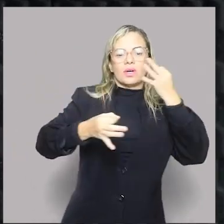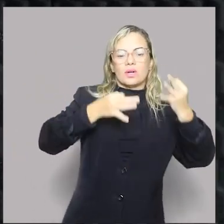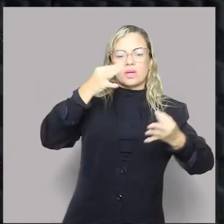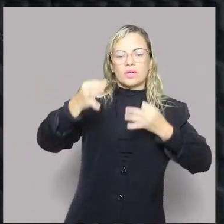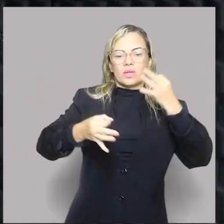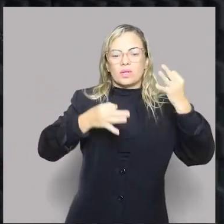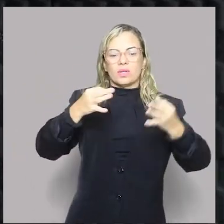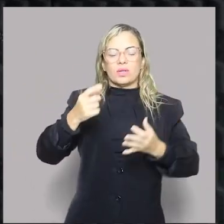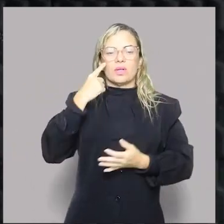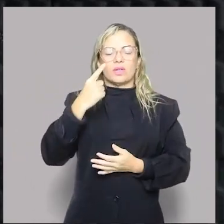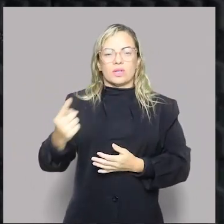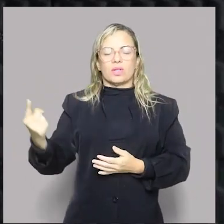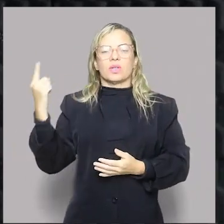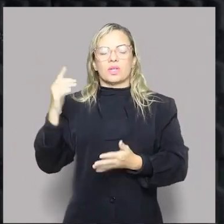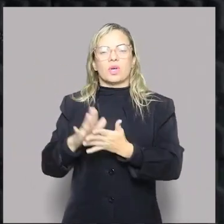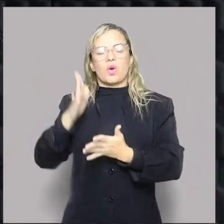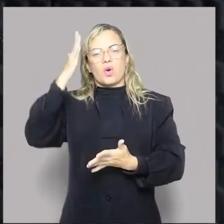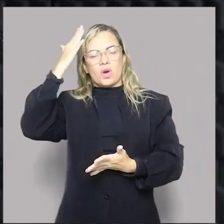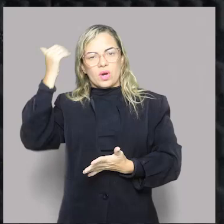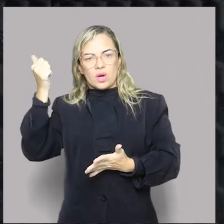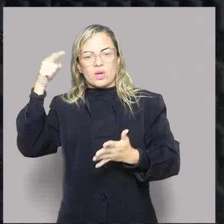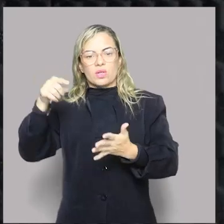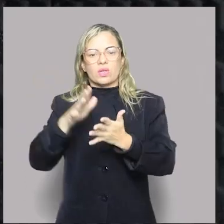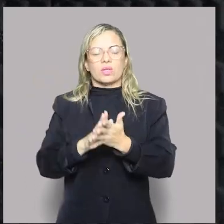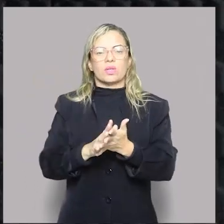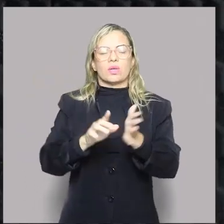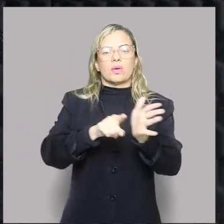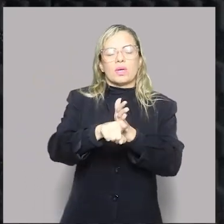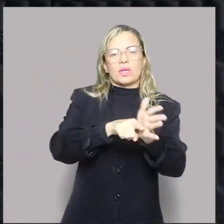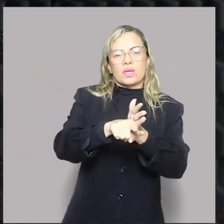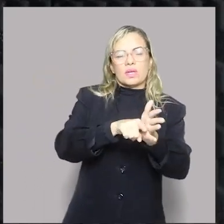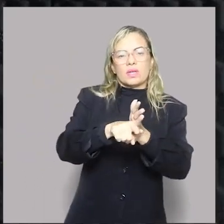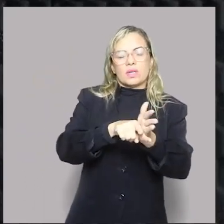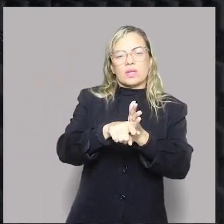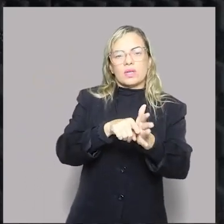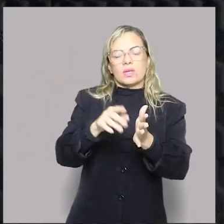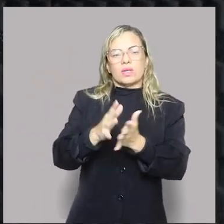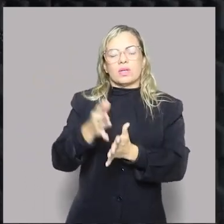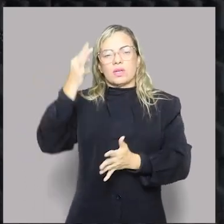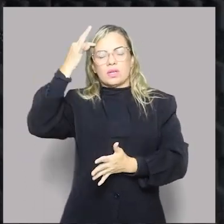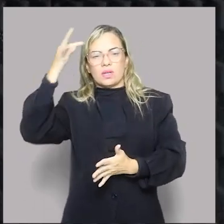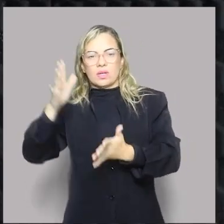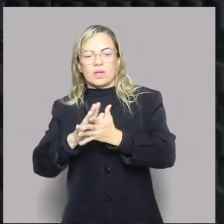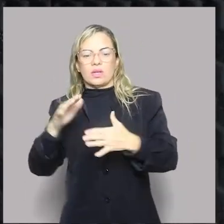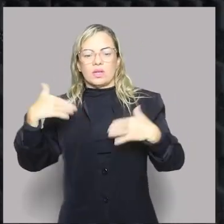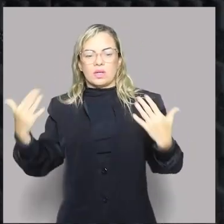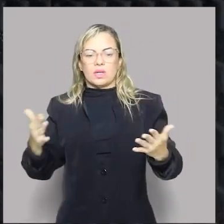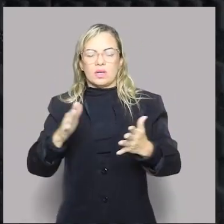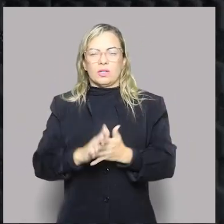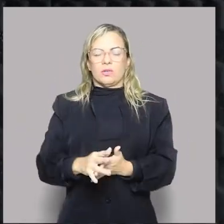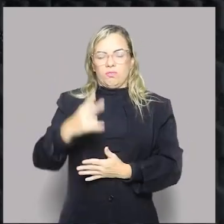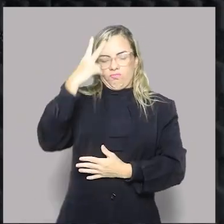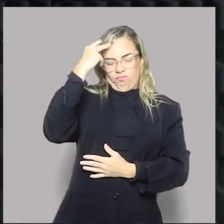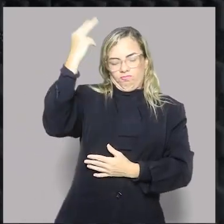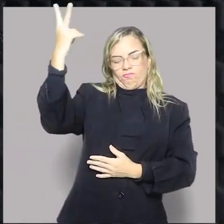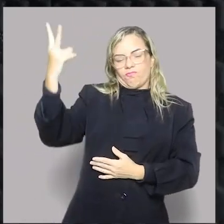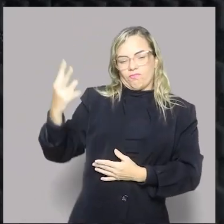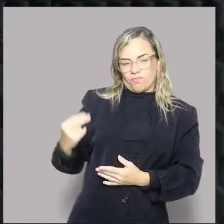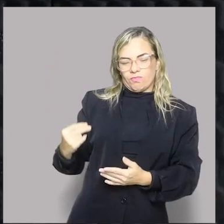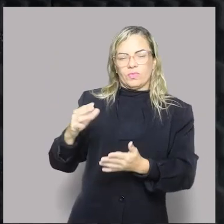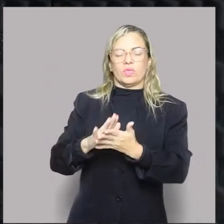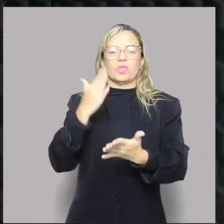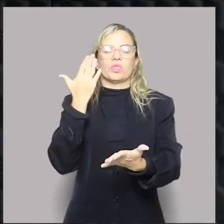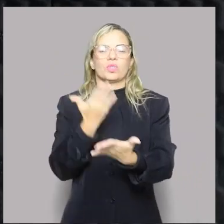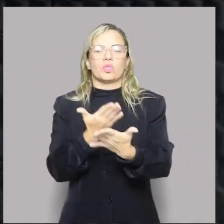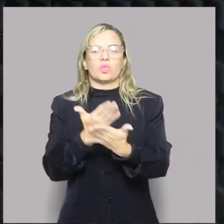filósofos, conceitos, ideias, você vai utilizar sociólogos, você vai utilizar